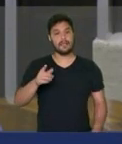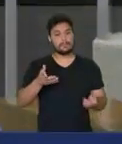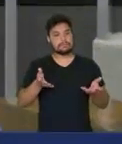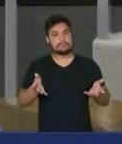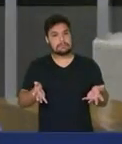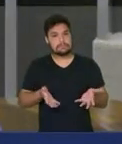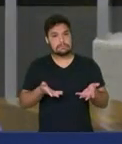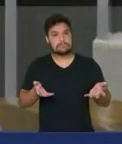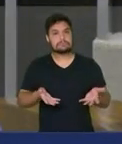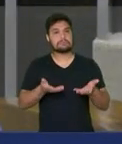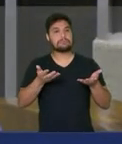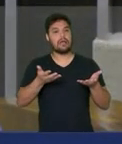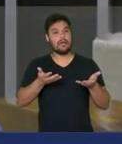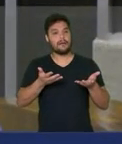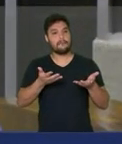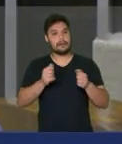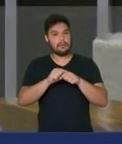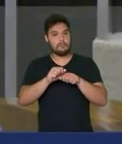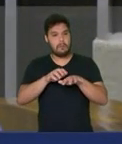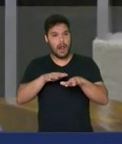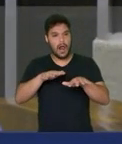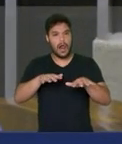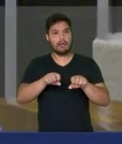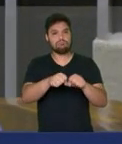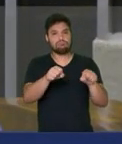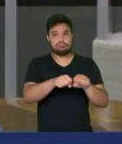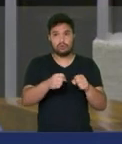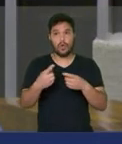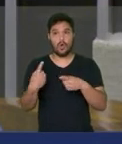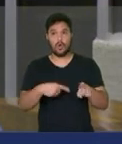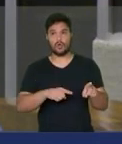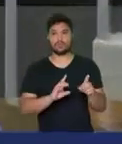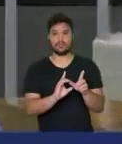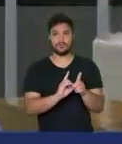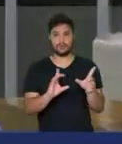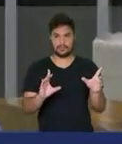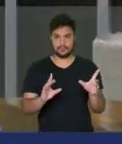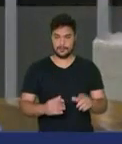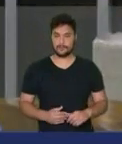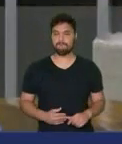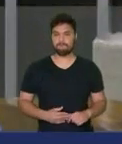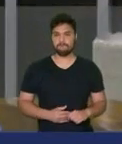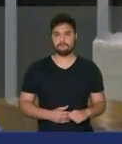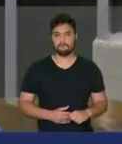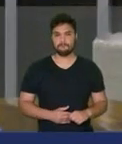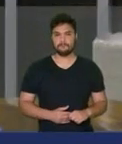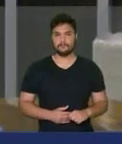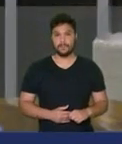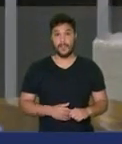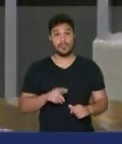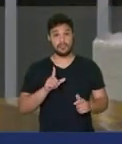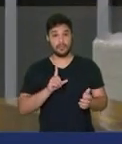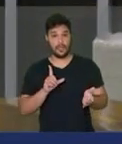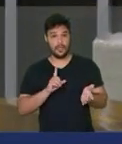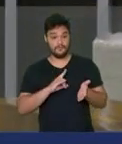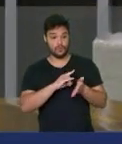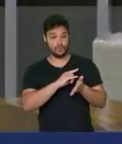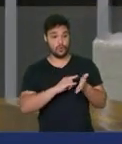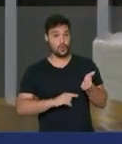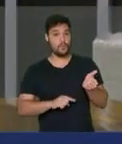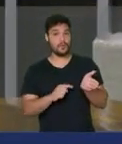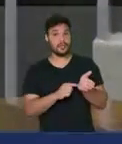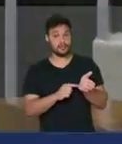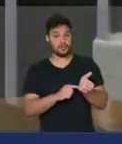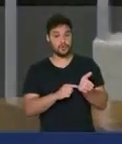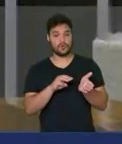esses atentados contra o sistema democrático. Nós vimos também uma minuta que ficou conhecida como minuta do